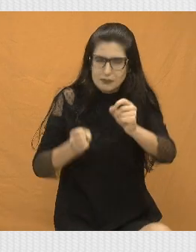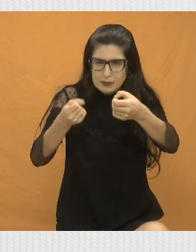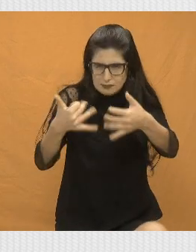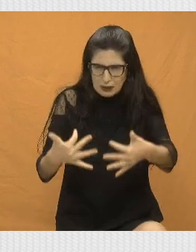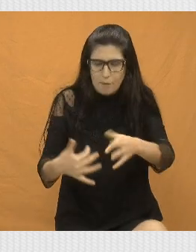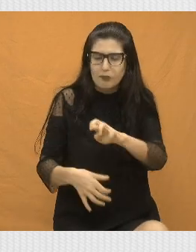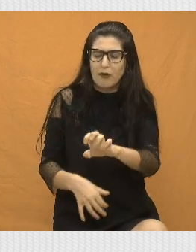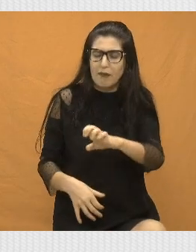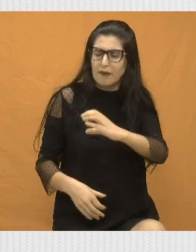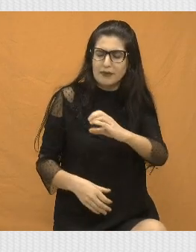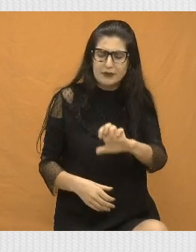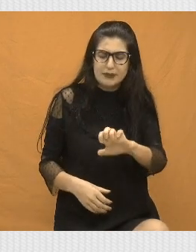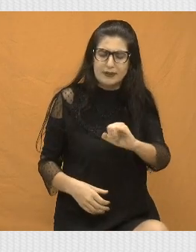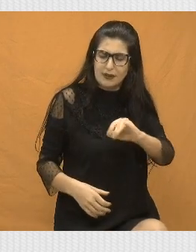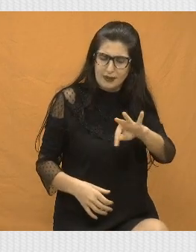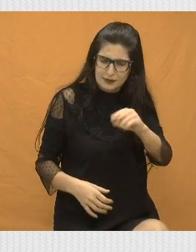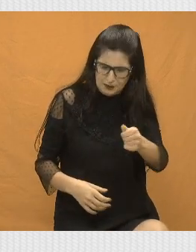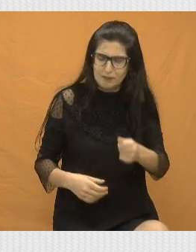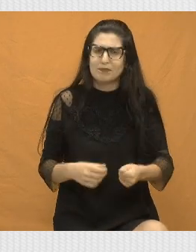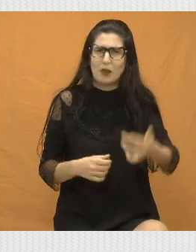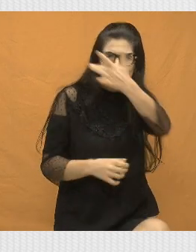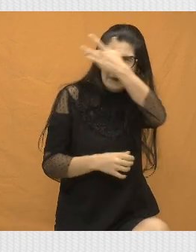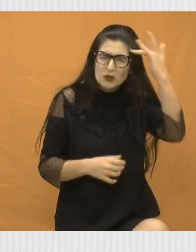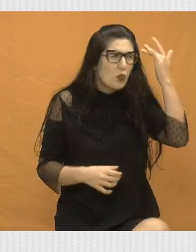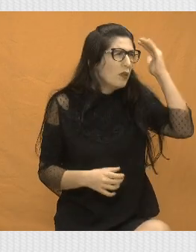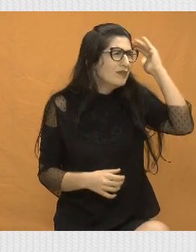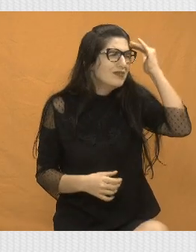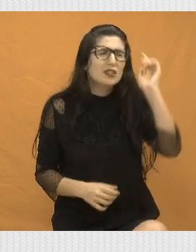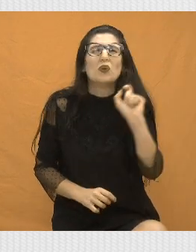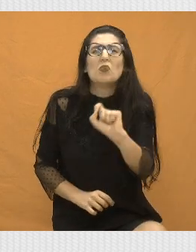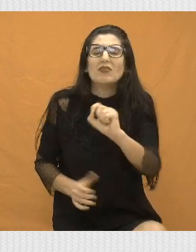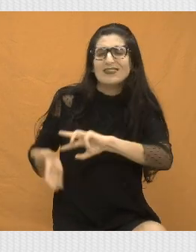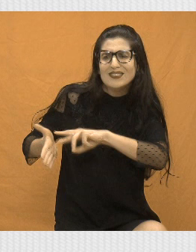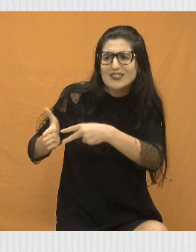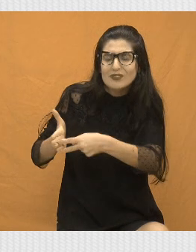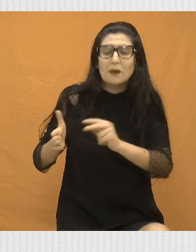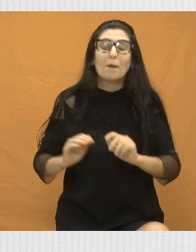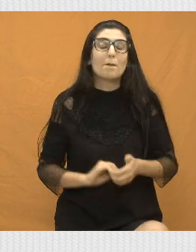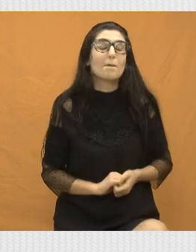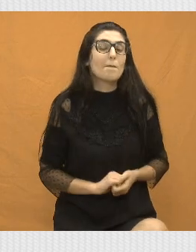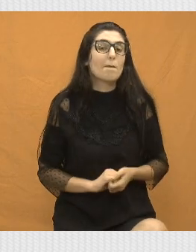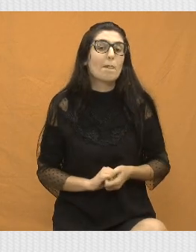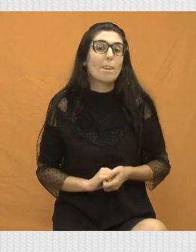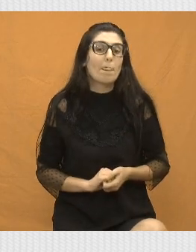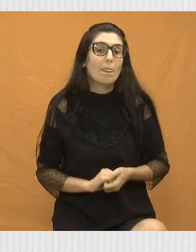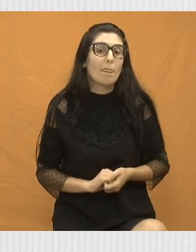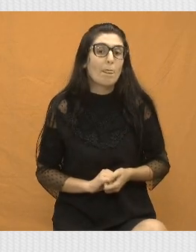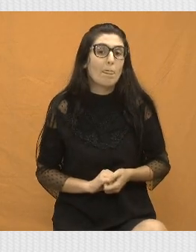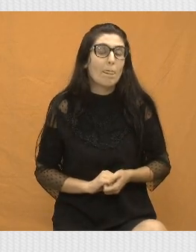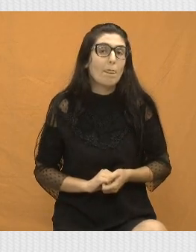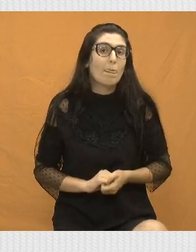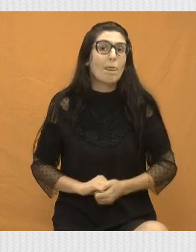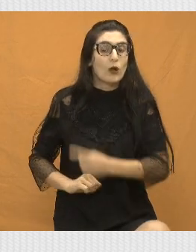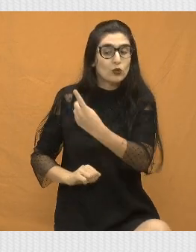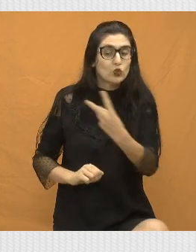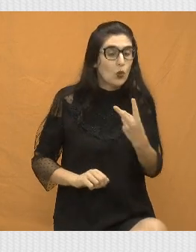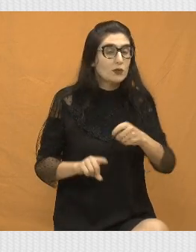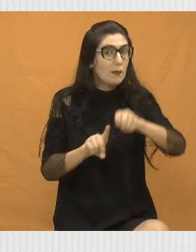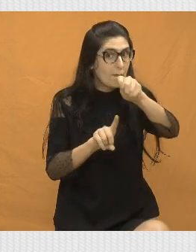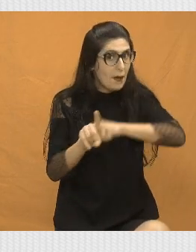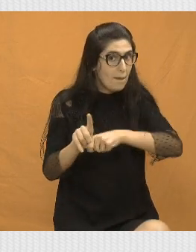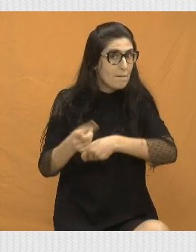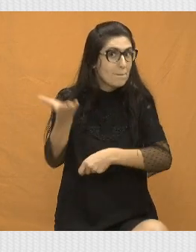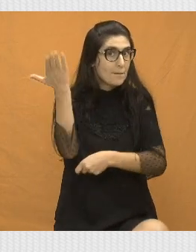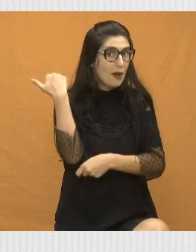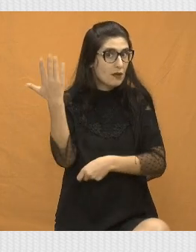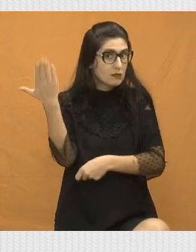colocação bem especial, para que vocês possam ter a compreensão, essa receita ela é referente aos últimos 12 meses.